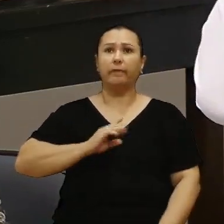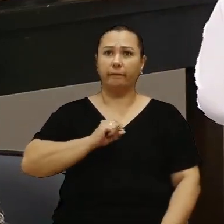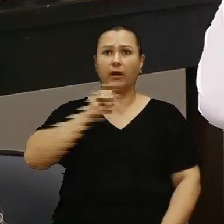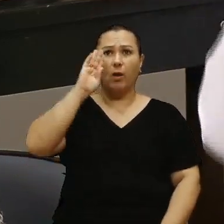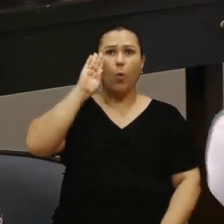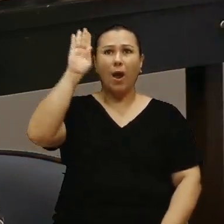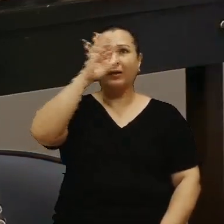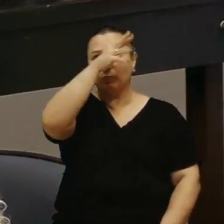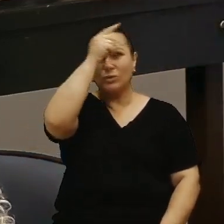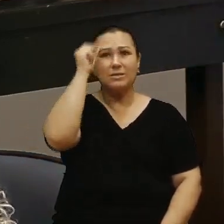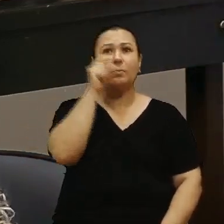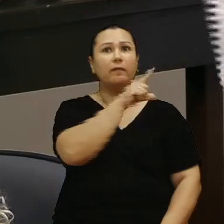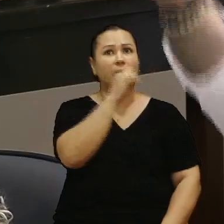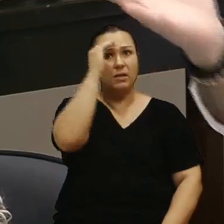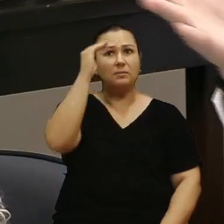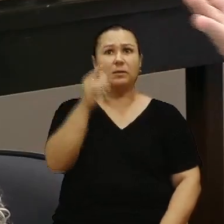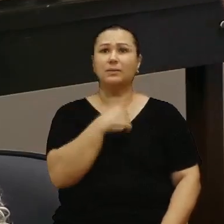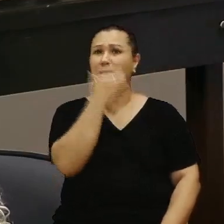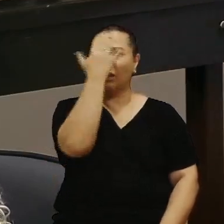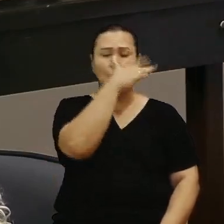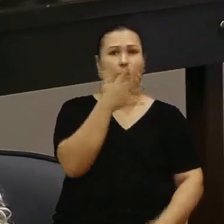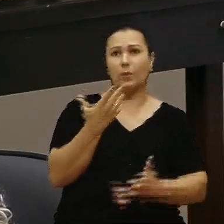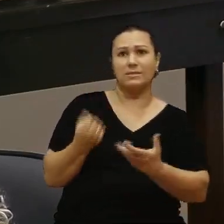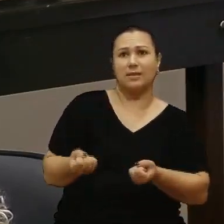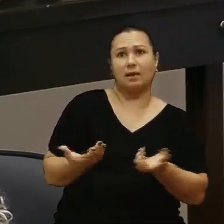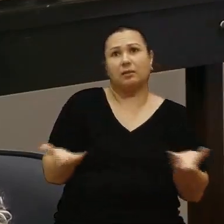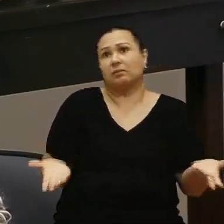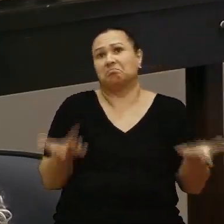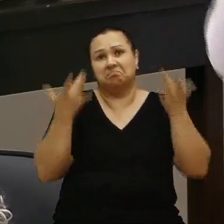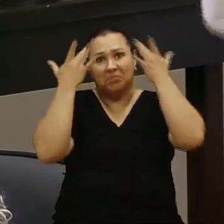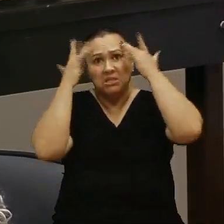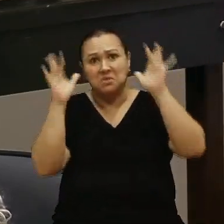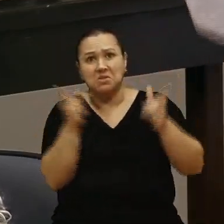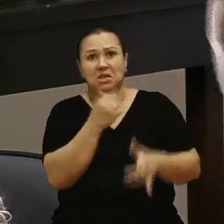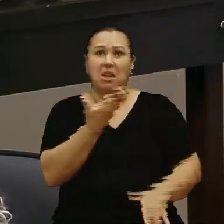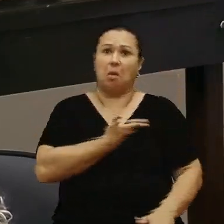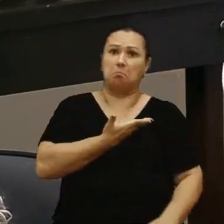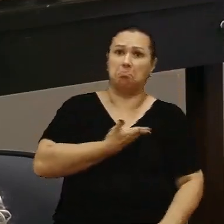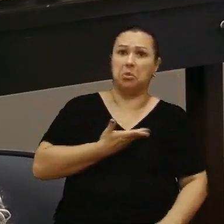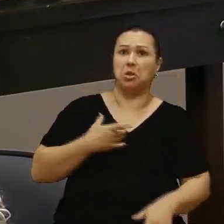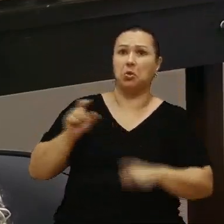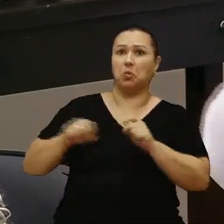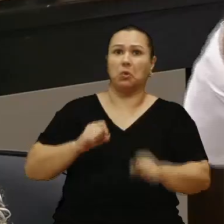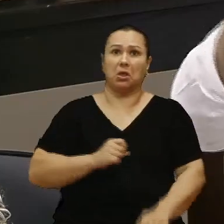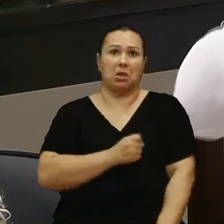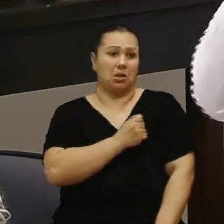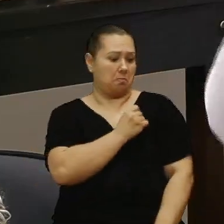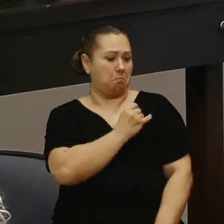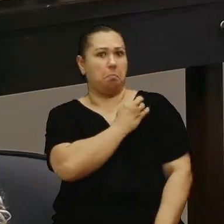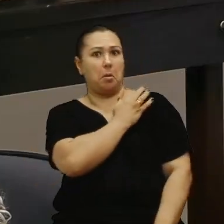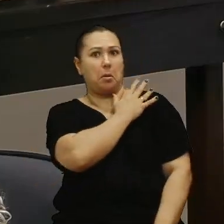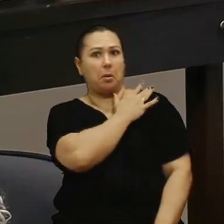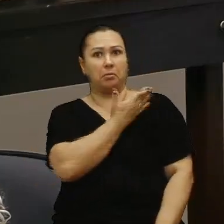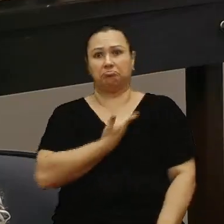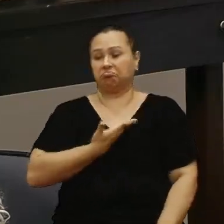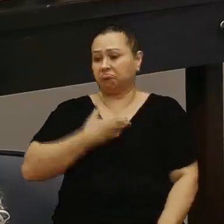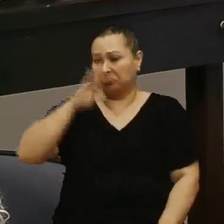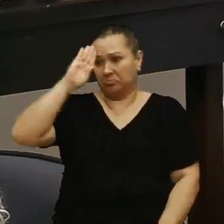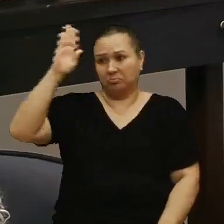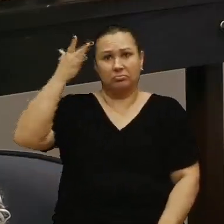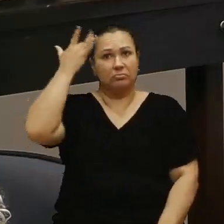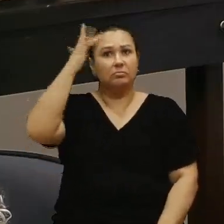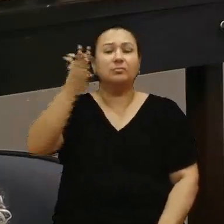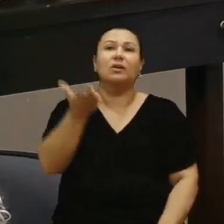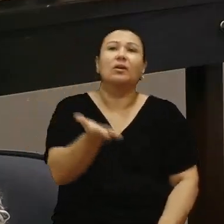respeitada. Mas isso não entra na cabeça do Adiló e nunca vai entrar. Ou talvez, não sei, se ele é amigo dos oficiais da brigada, os mais antigos, porque não sei o quê. Cara, o